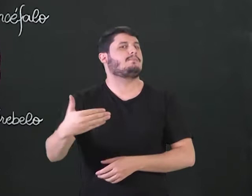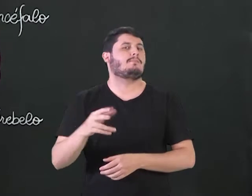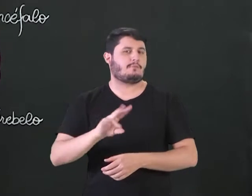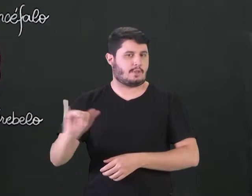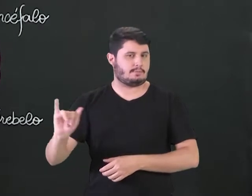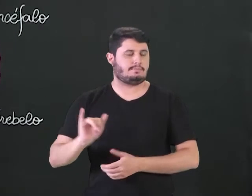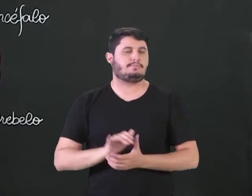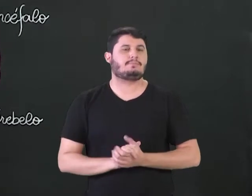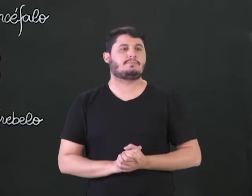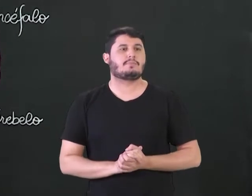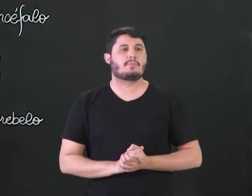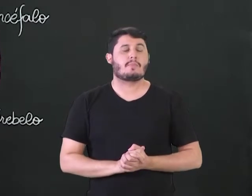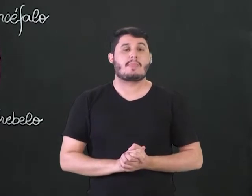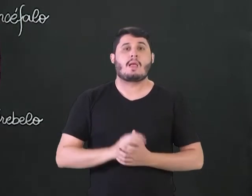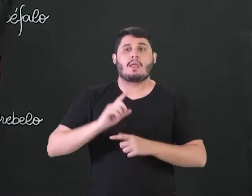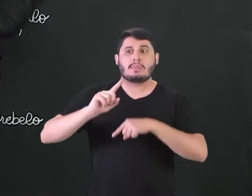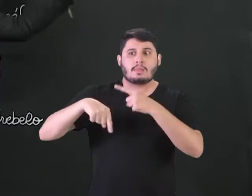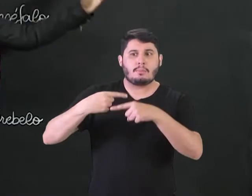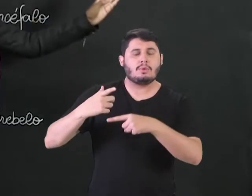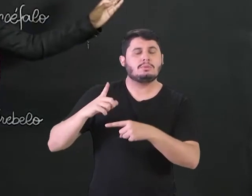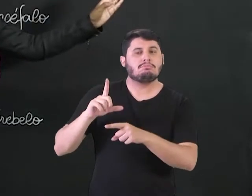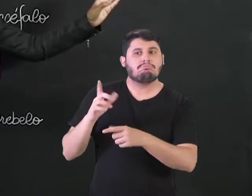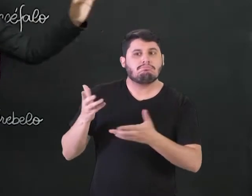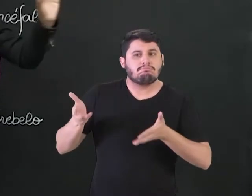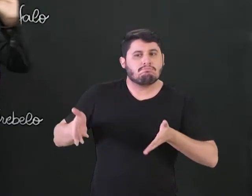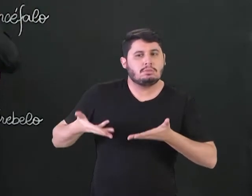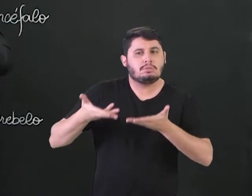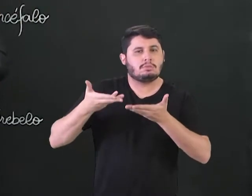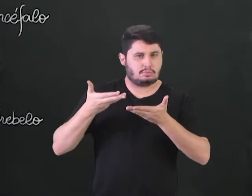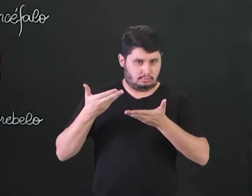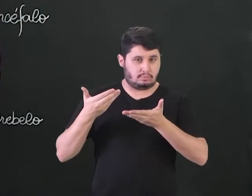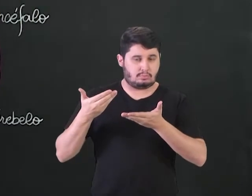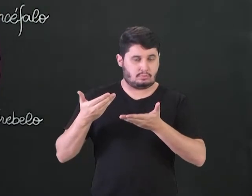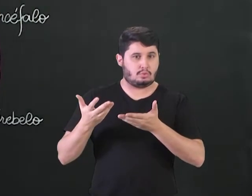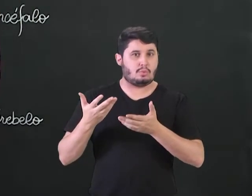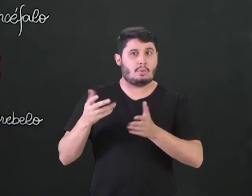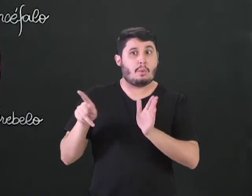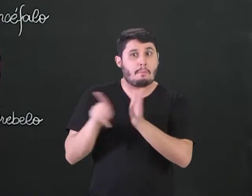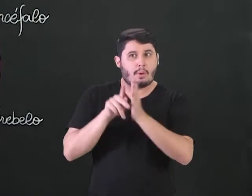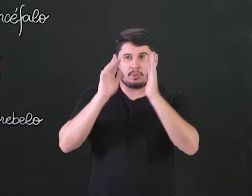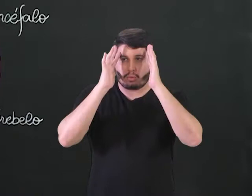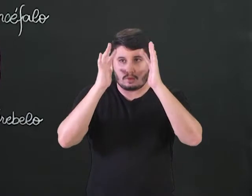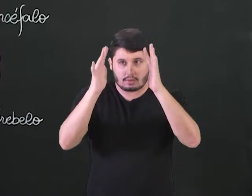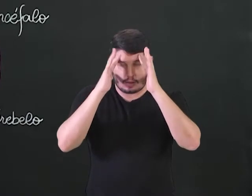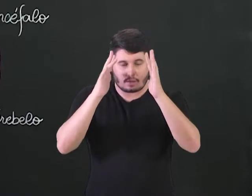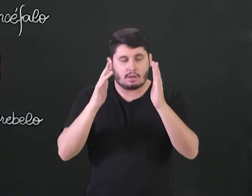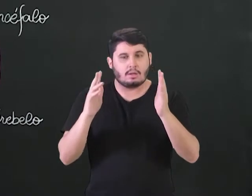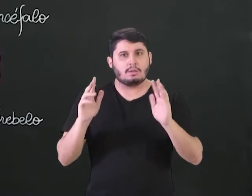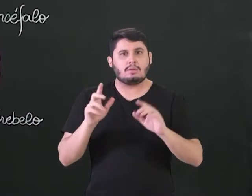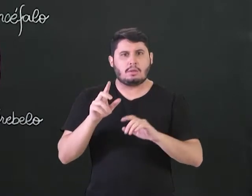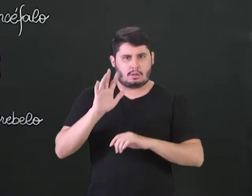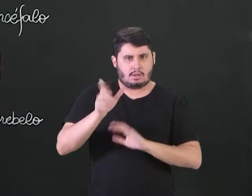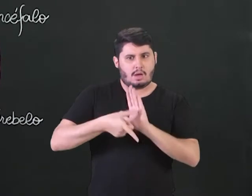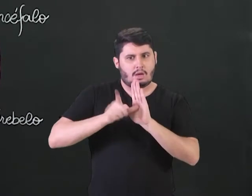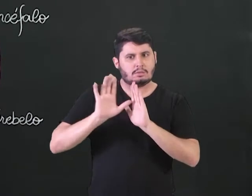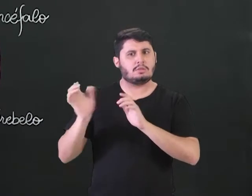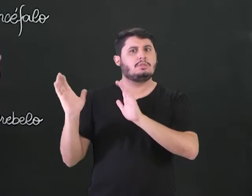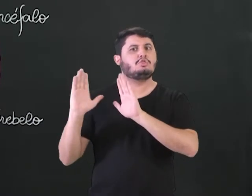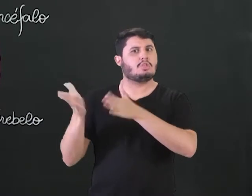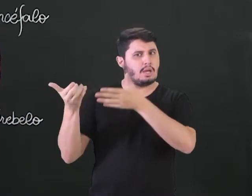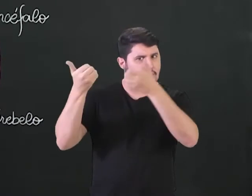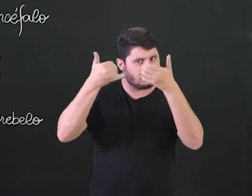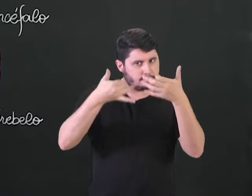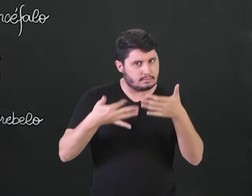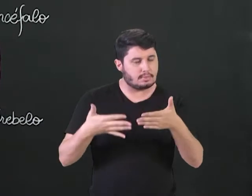coisas. O impulso nervoso, ele passa. E eu falei para você que o impulso nervoso, ele não passa